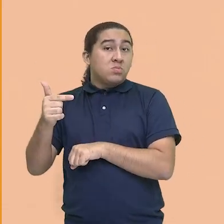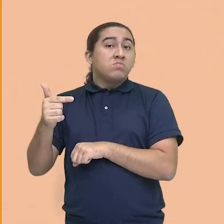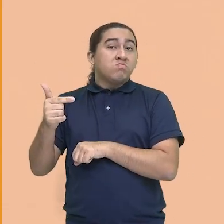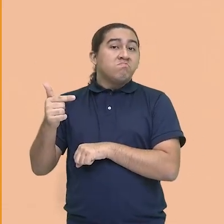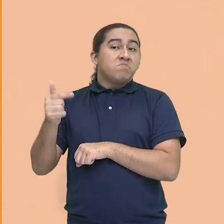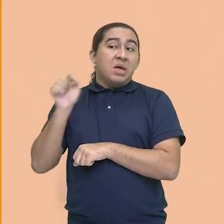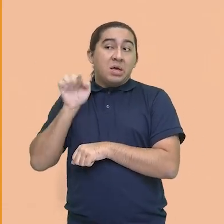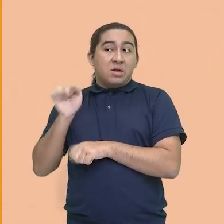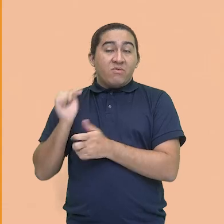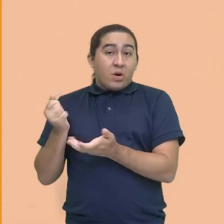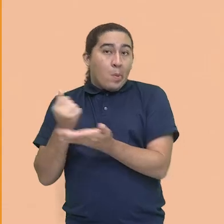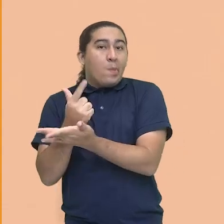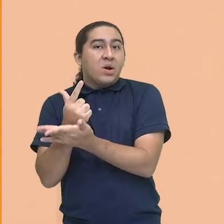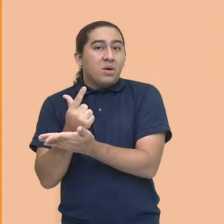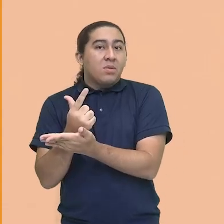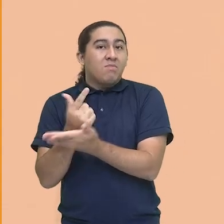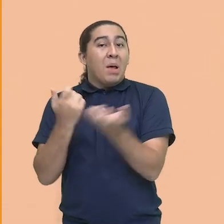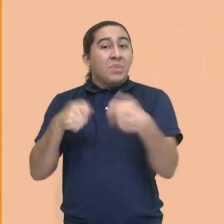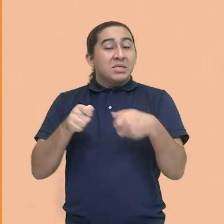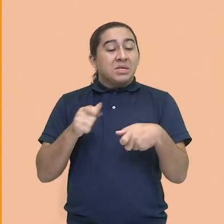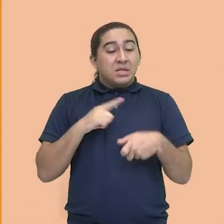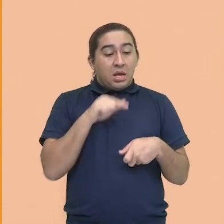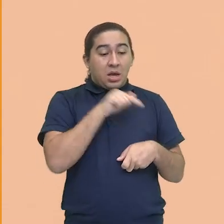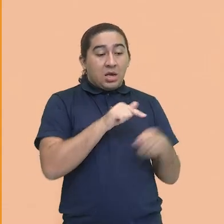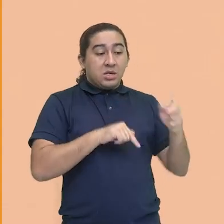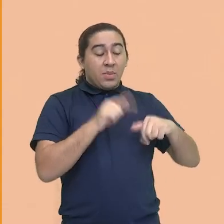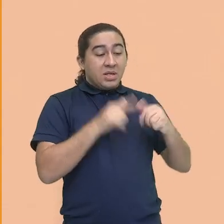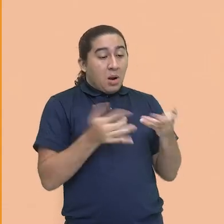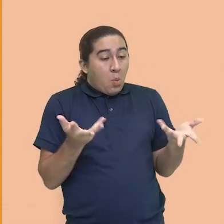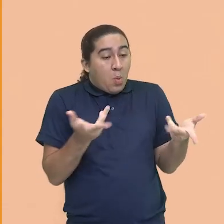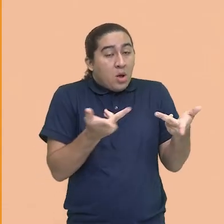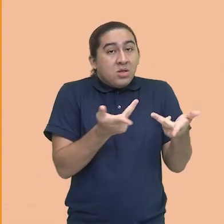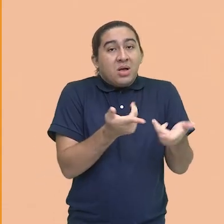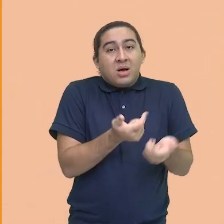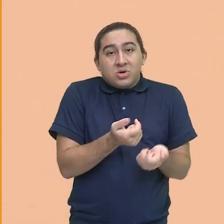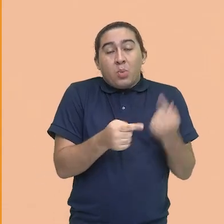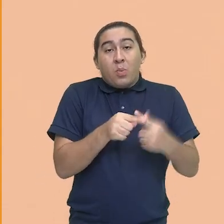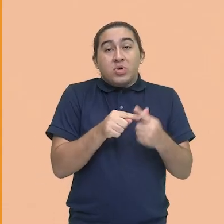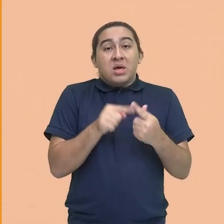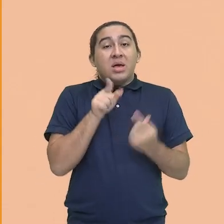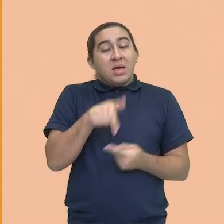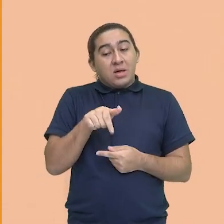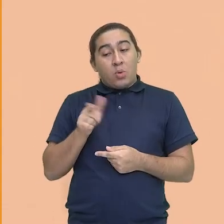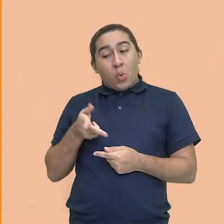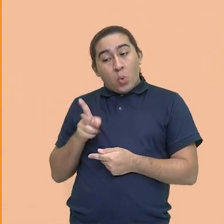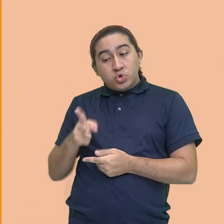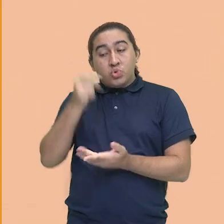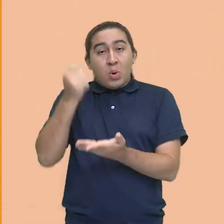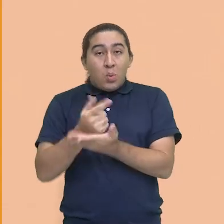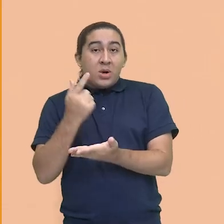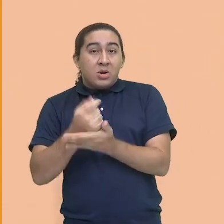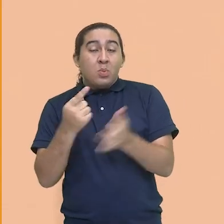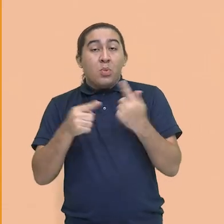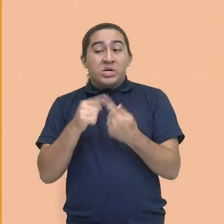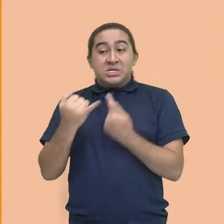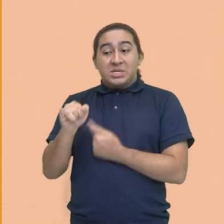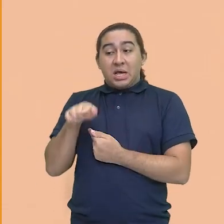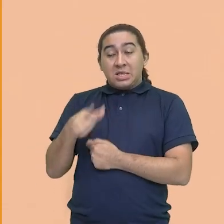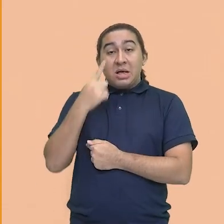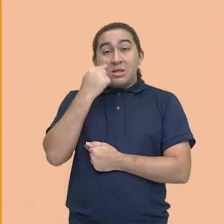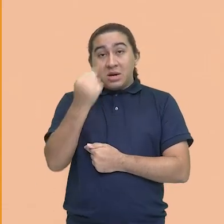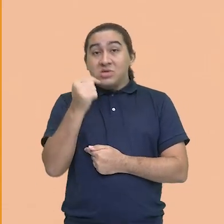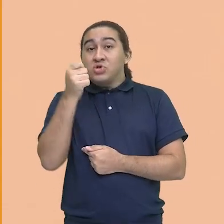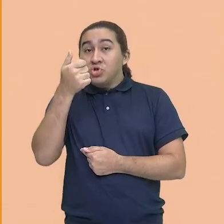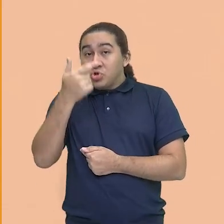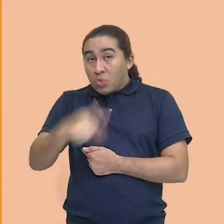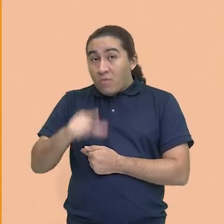né? Então, tem que ser com qualidade. Por quê? Para você manter um vínculo. Quando precisar novamente, aquele país vai